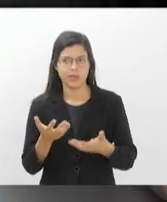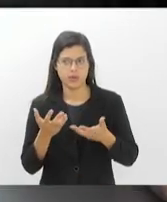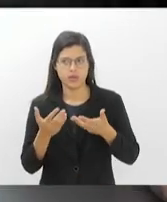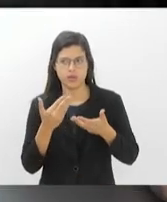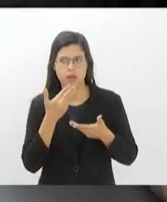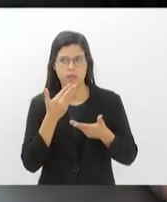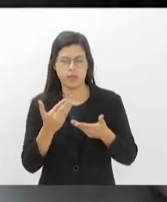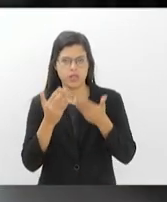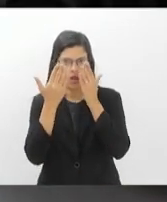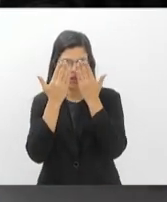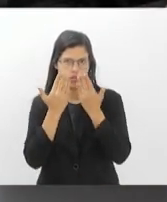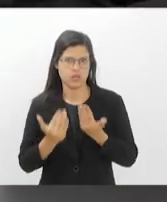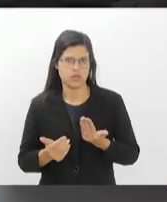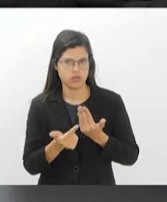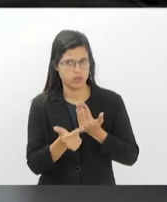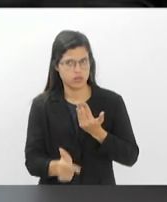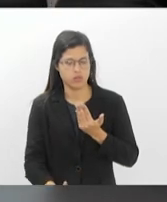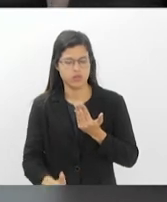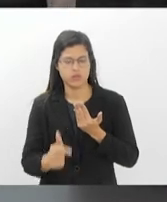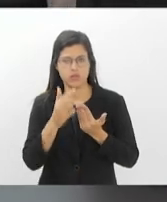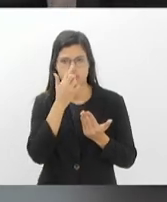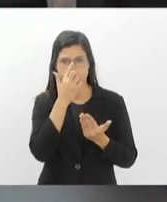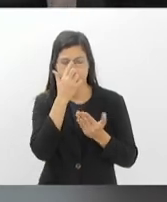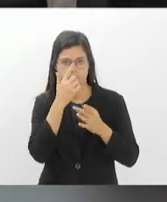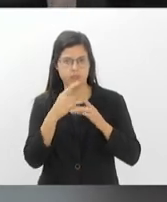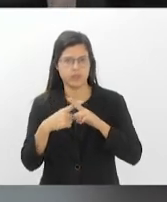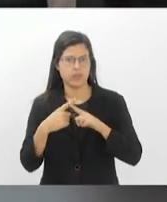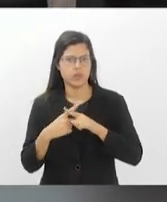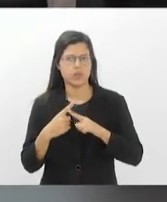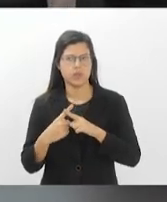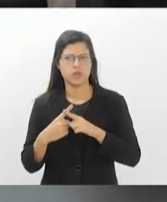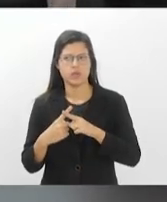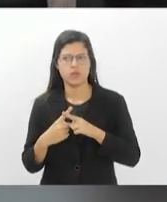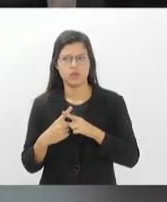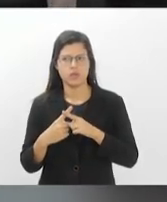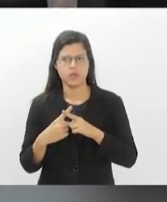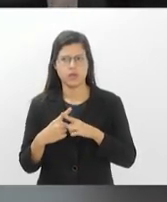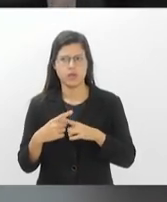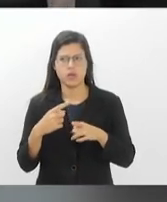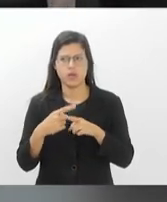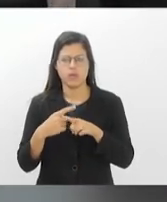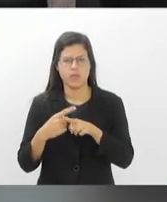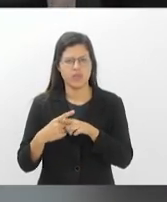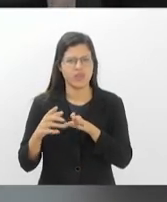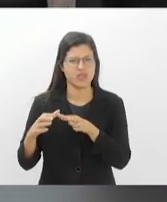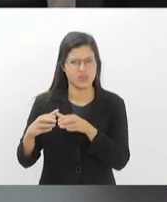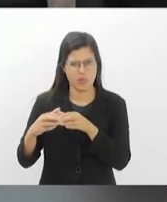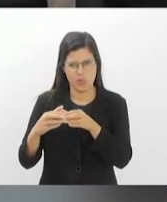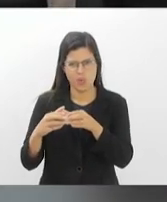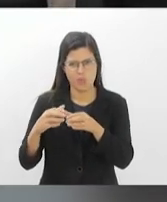pedir vista. Por quê? Porque os escoteiros não têm sede fixa,